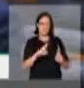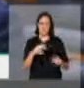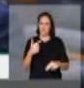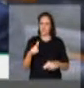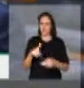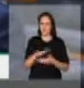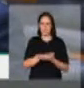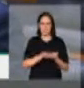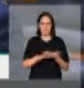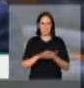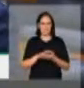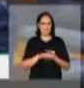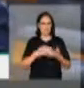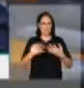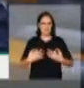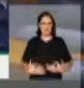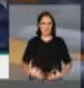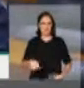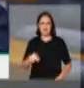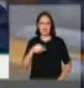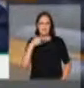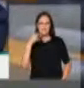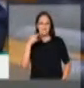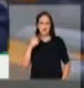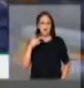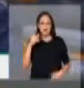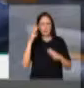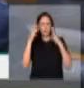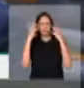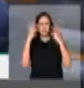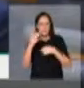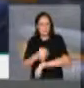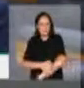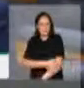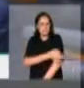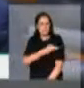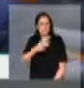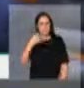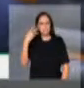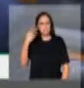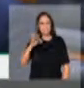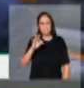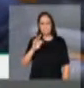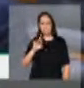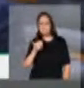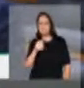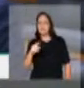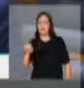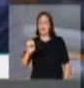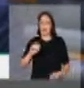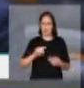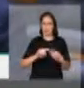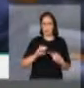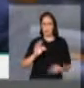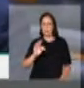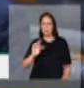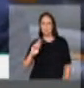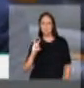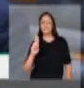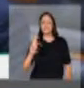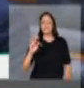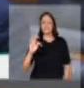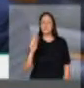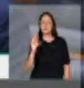desrespeitosamente o ministro de Tigrão e de Tchutchuca. Agora, vocês sabem filho de quem